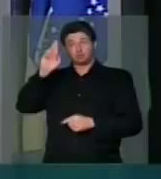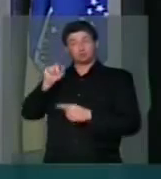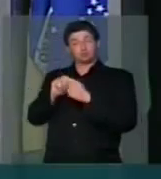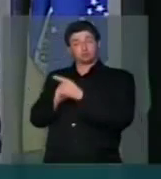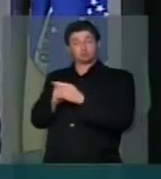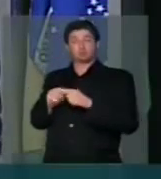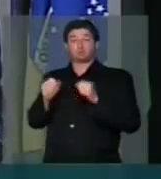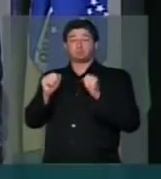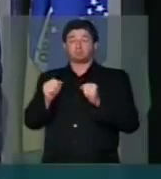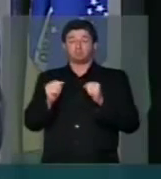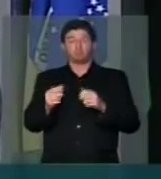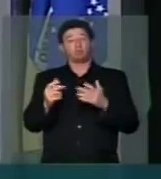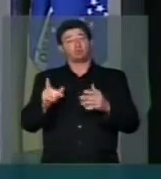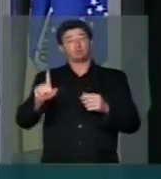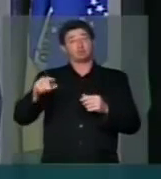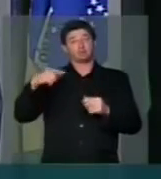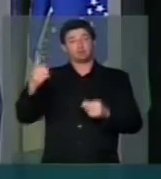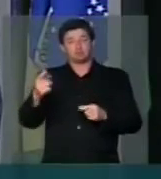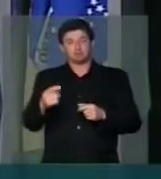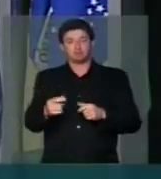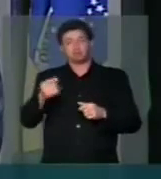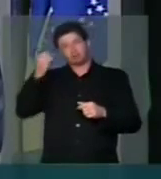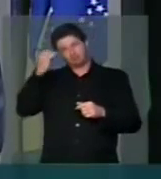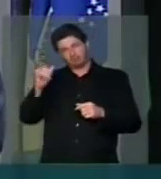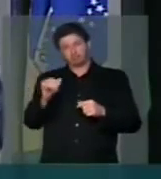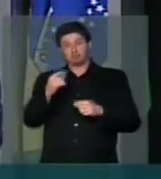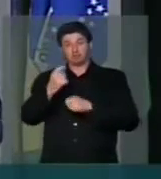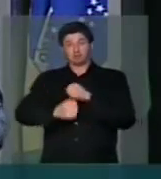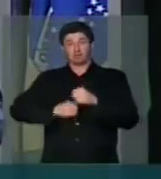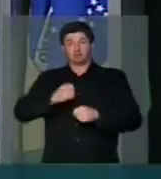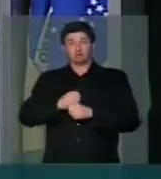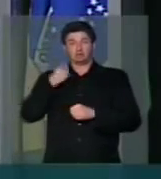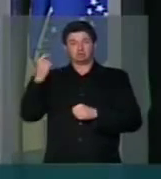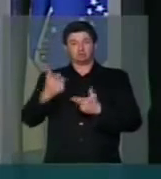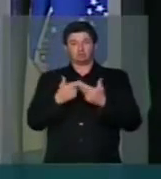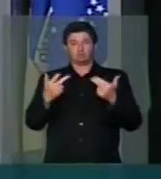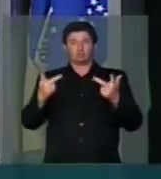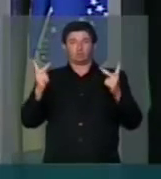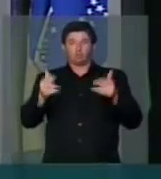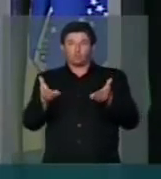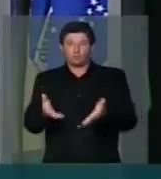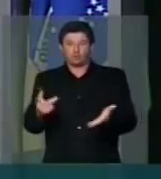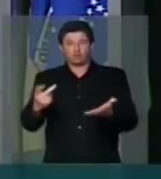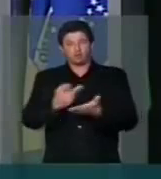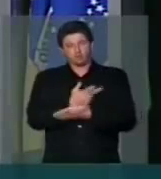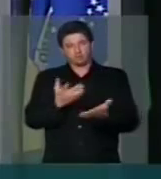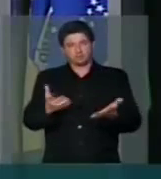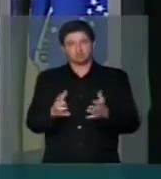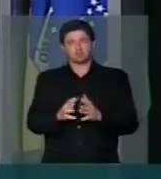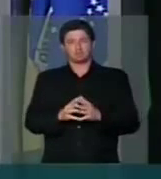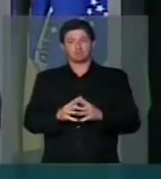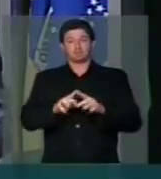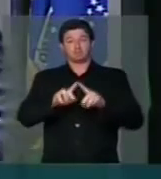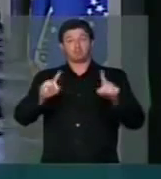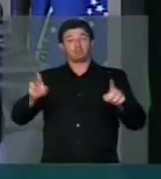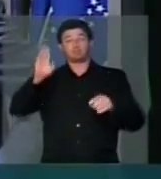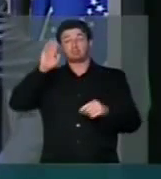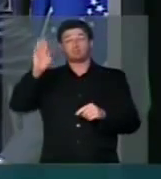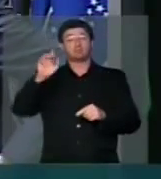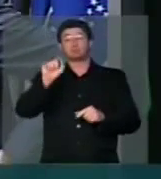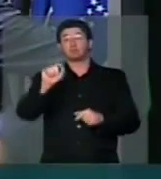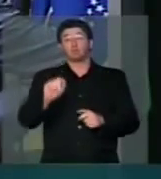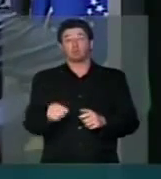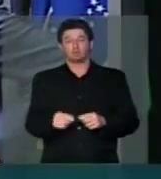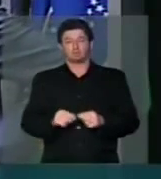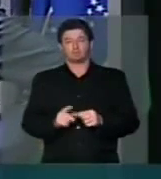Excelência possa em algum outro momento evitar que o ano que vem uma situação como essa de fato possa ocorrer. Mas o principal,